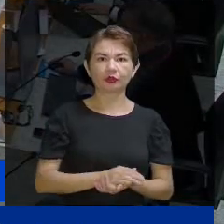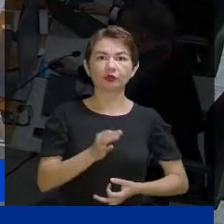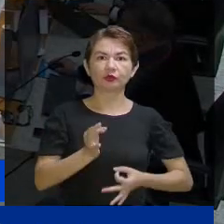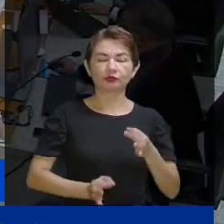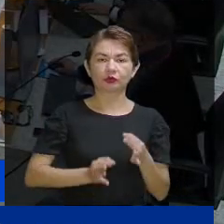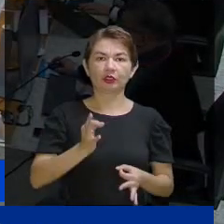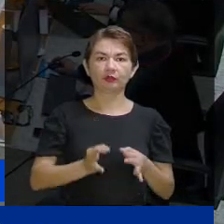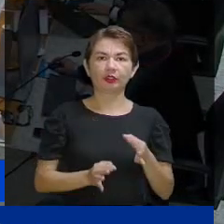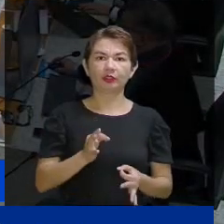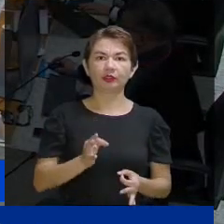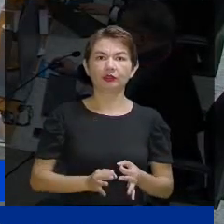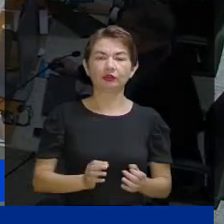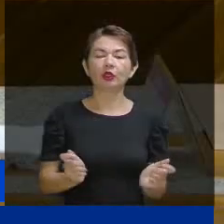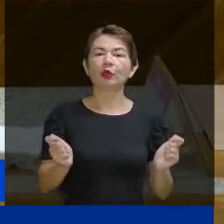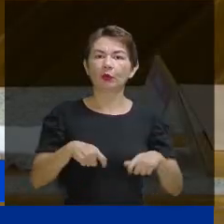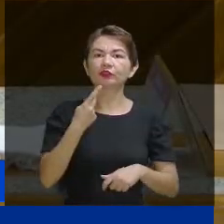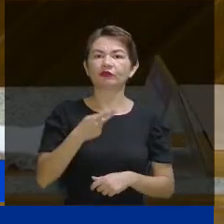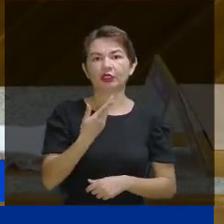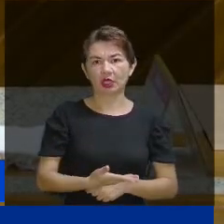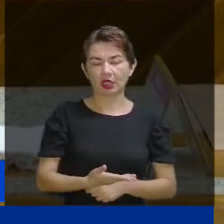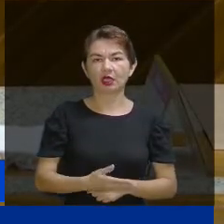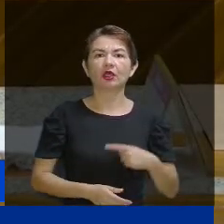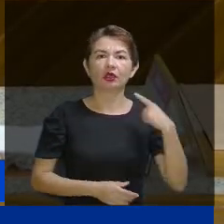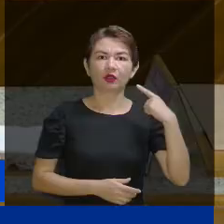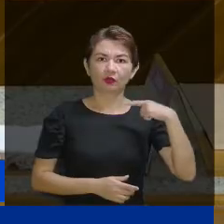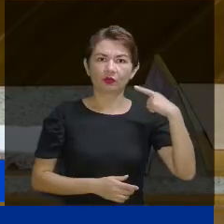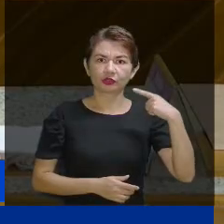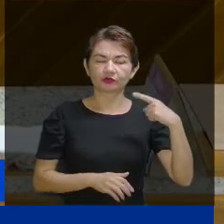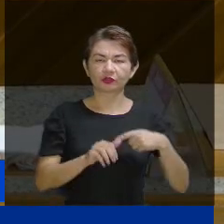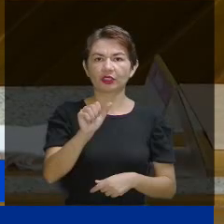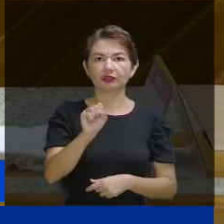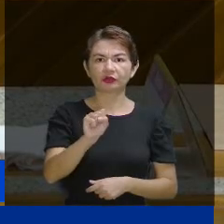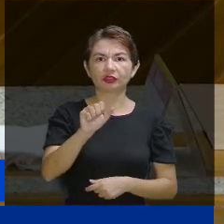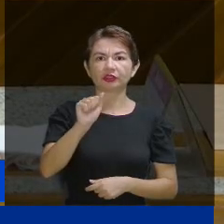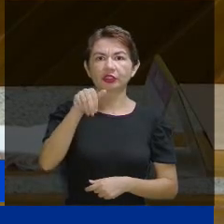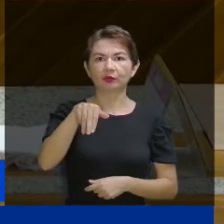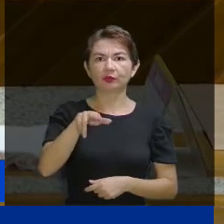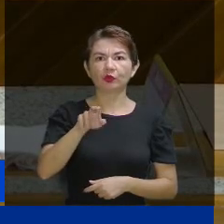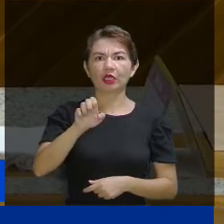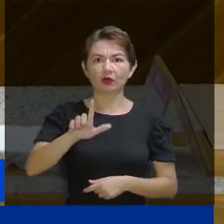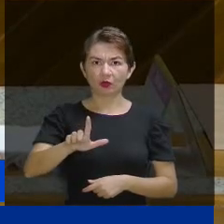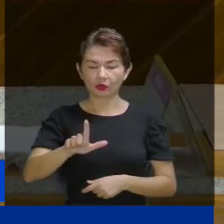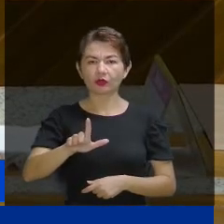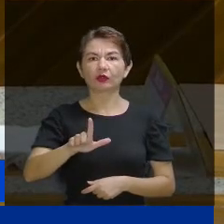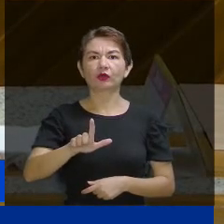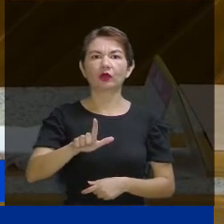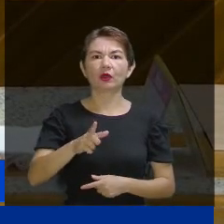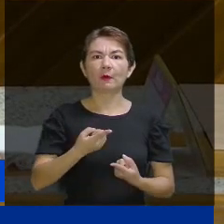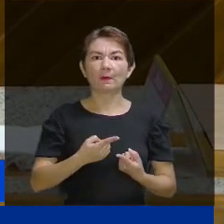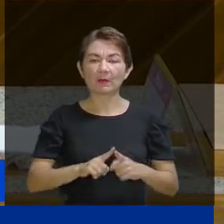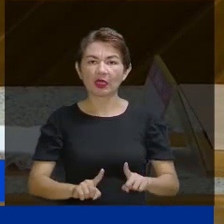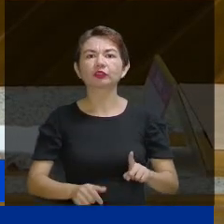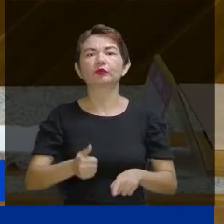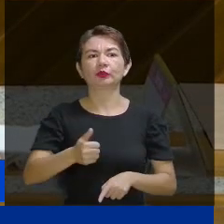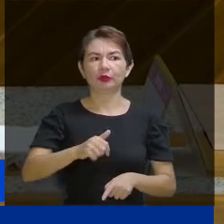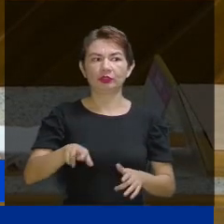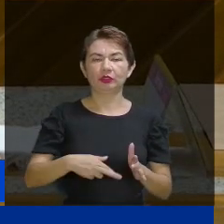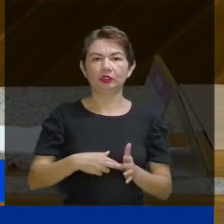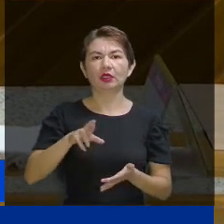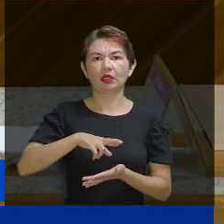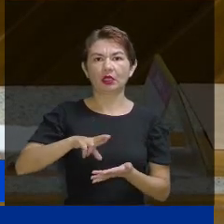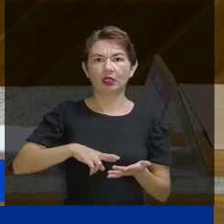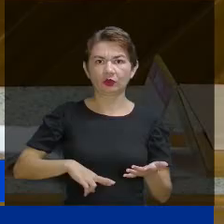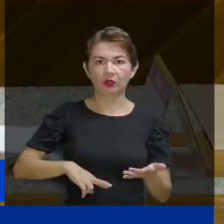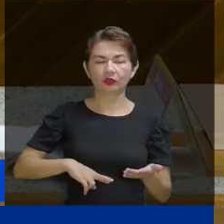no julgamento. O doutor Samuel Falavinha já está a postos, mas o procedimento será relatório,